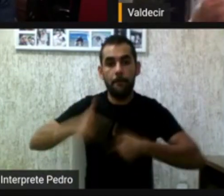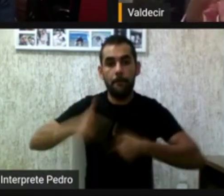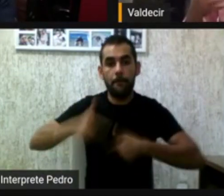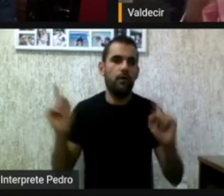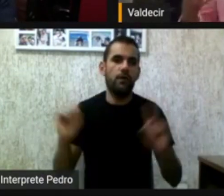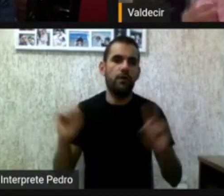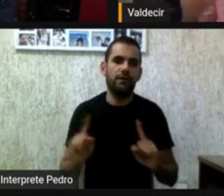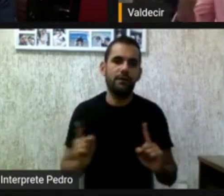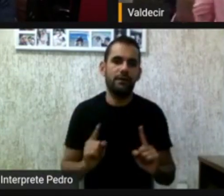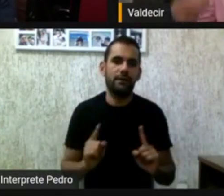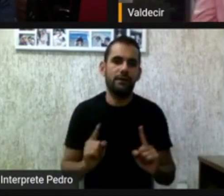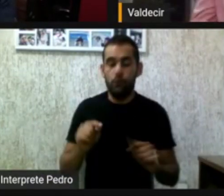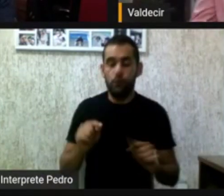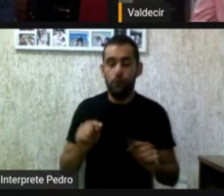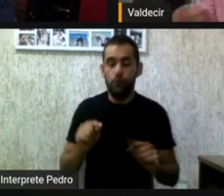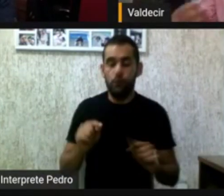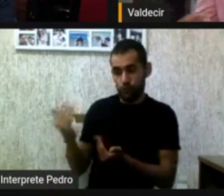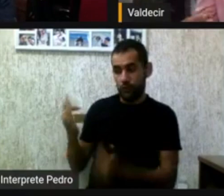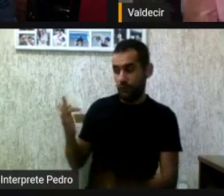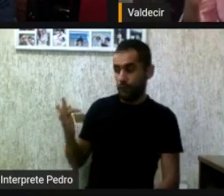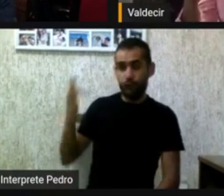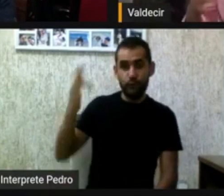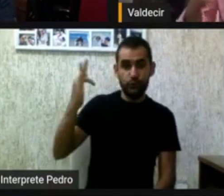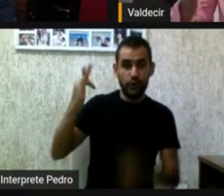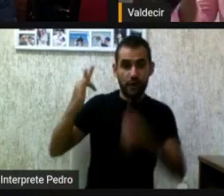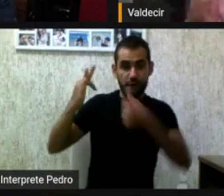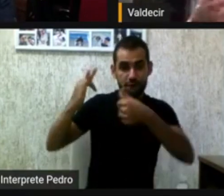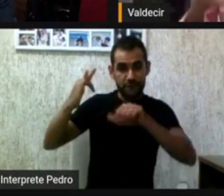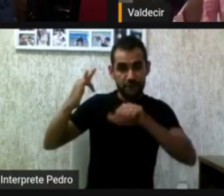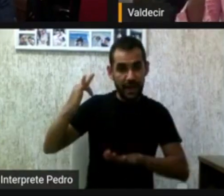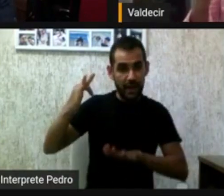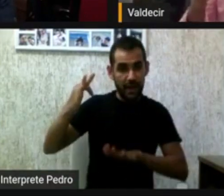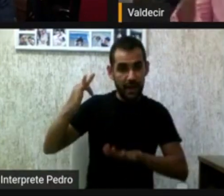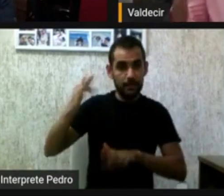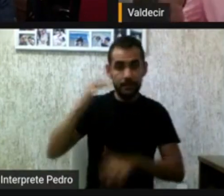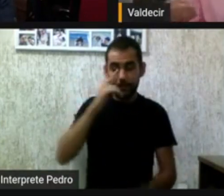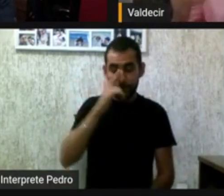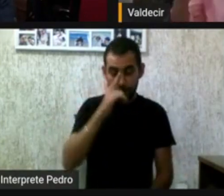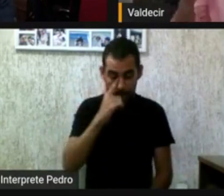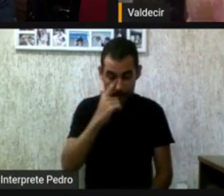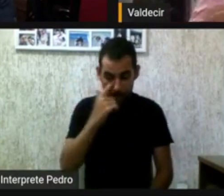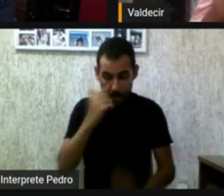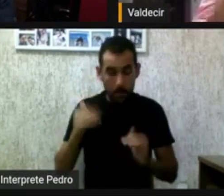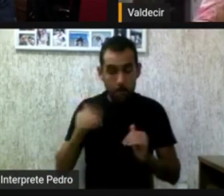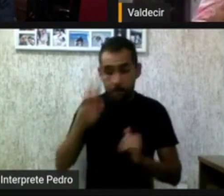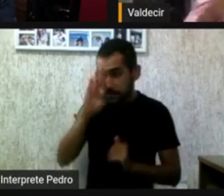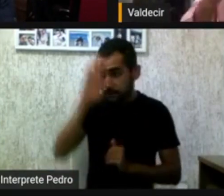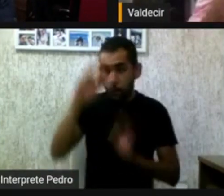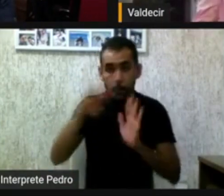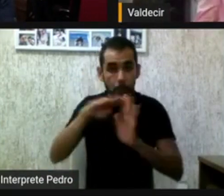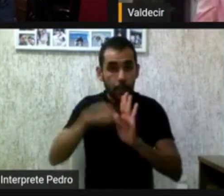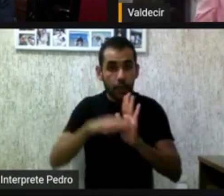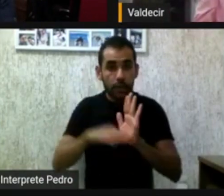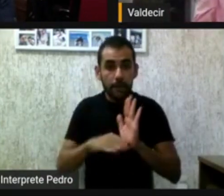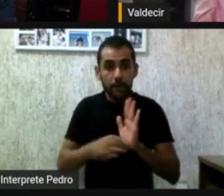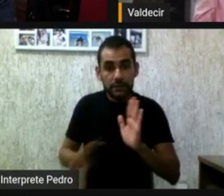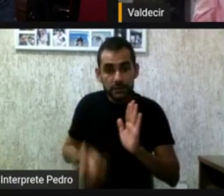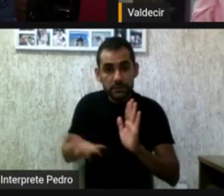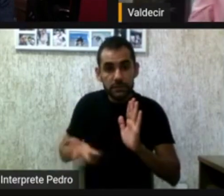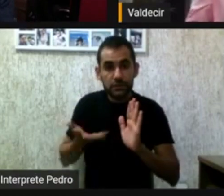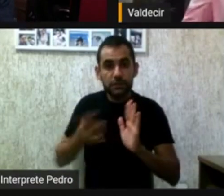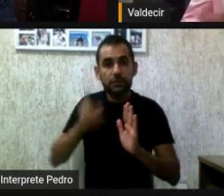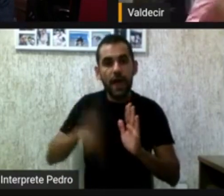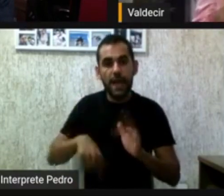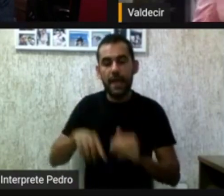tenha uma perspectiva de futuro, sabe? O Perfeito. maior programa de incentivo que existe chama-se